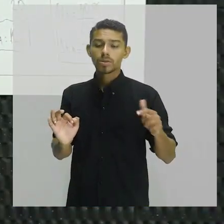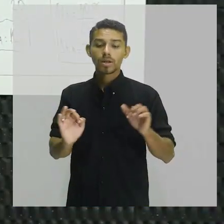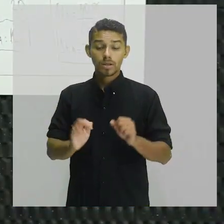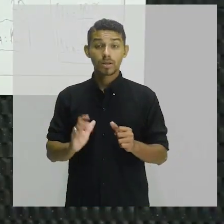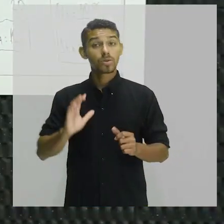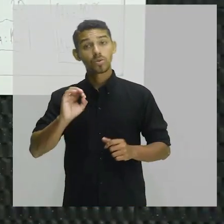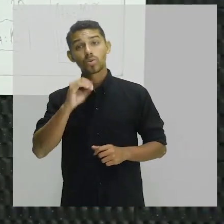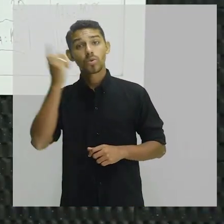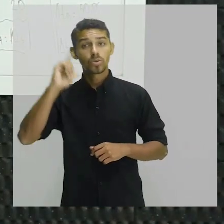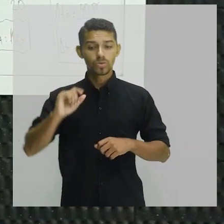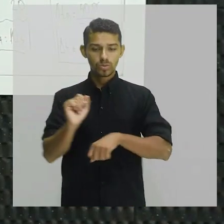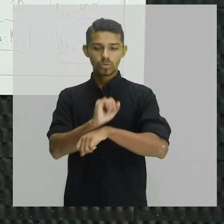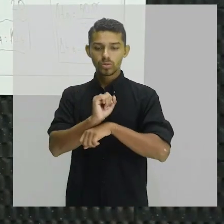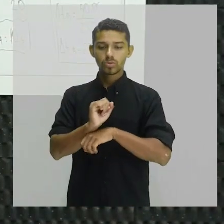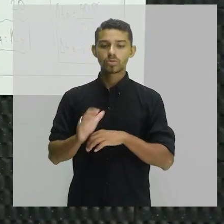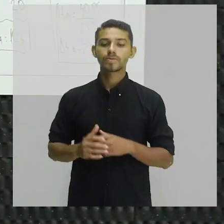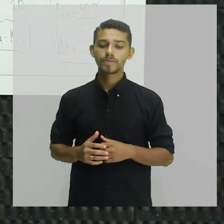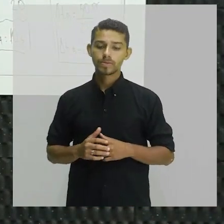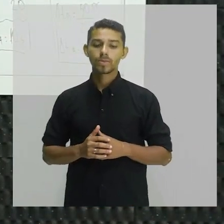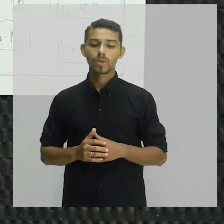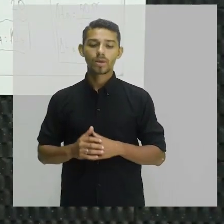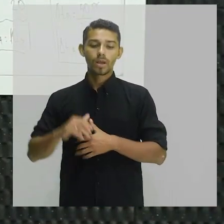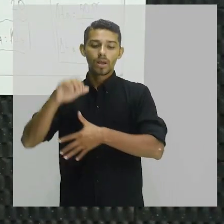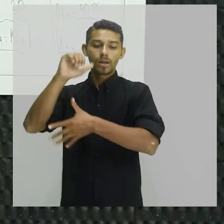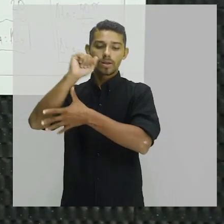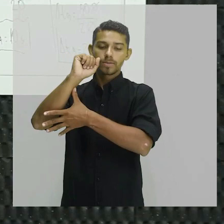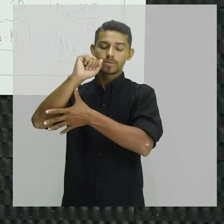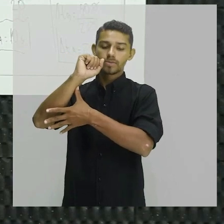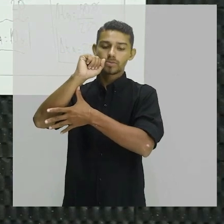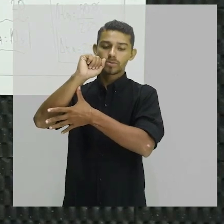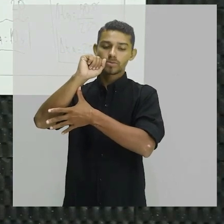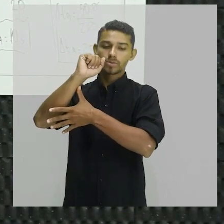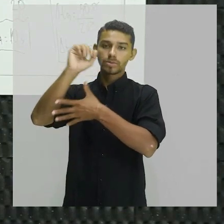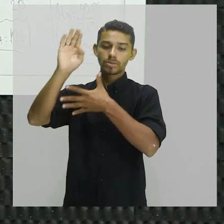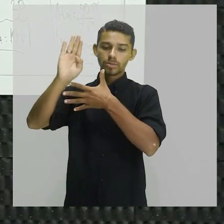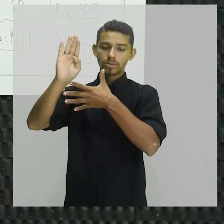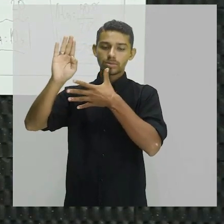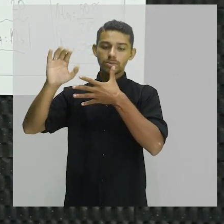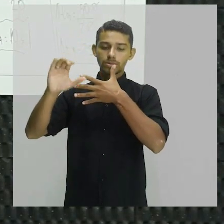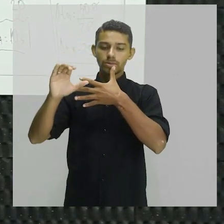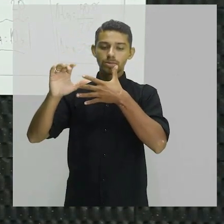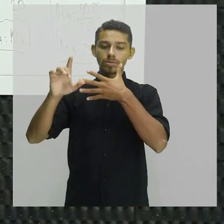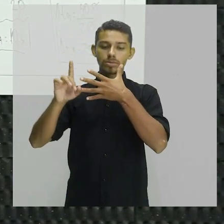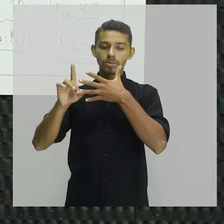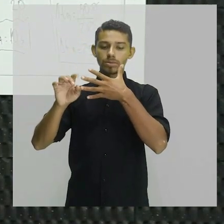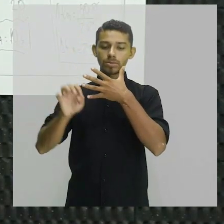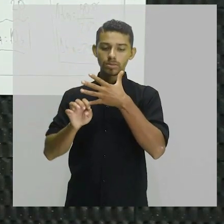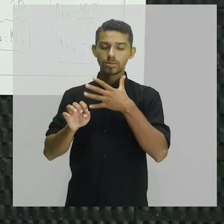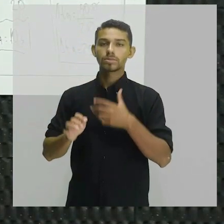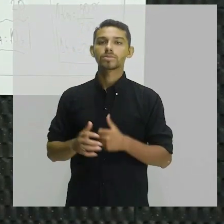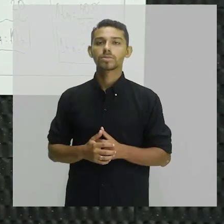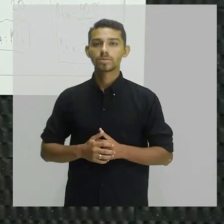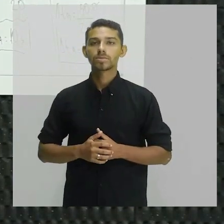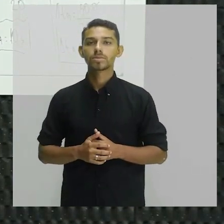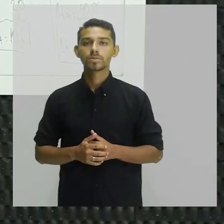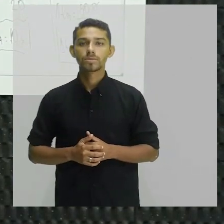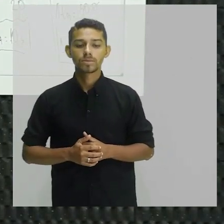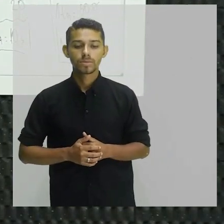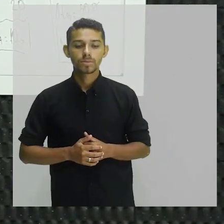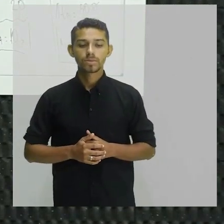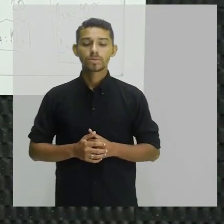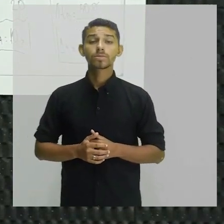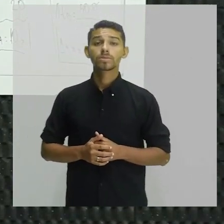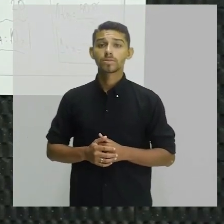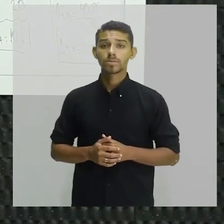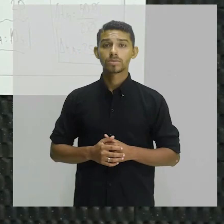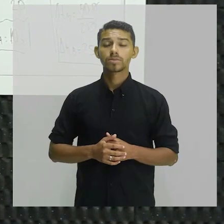Ok? E isso é a parada do carro. Então nós temos as opções A, B, C, D e E, bem como você está vendo aí, né? Tá